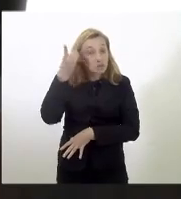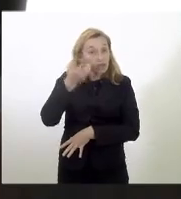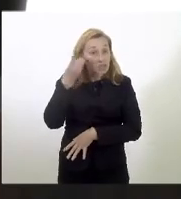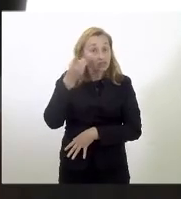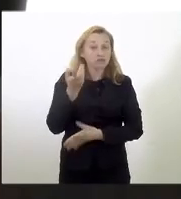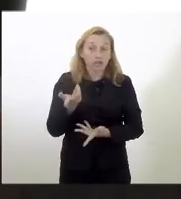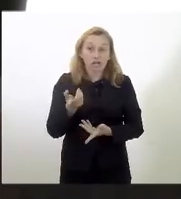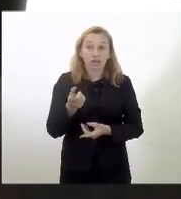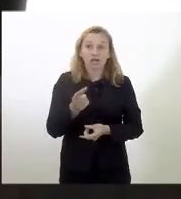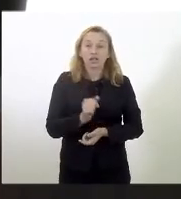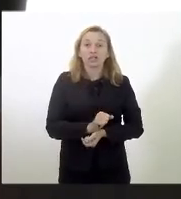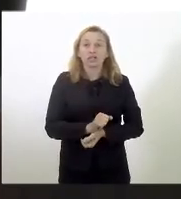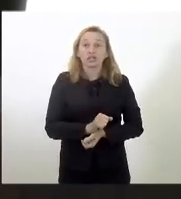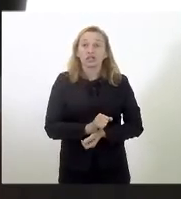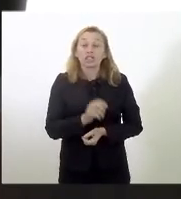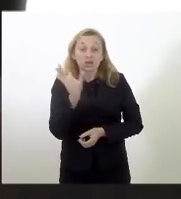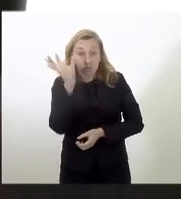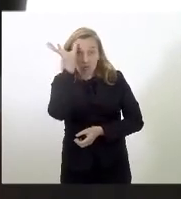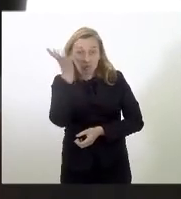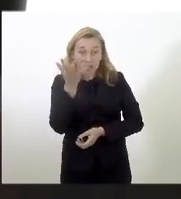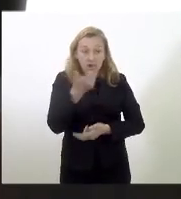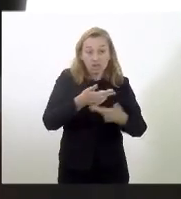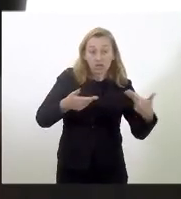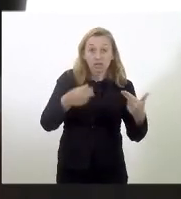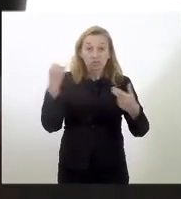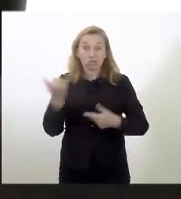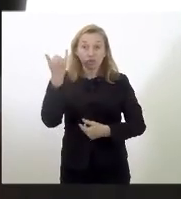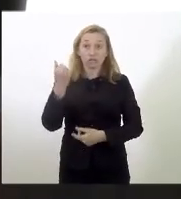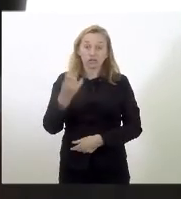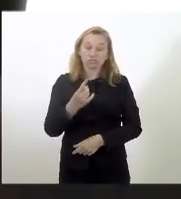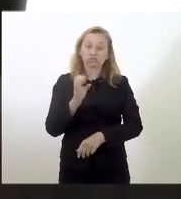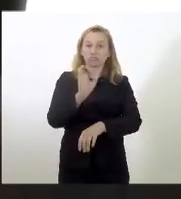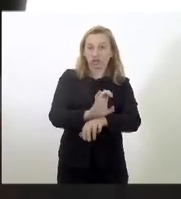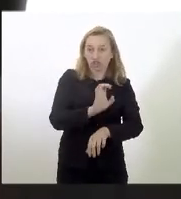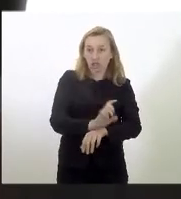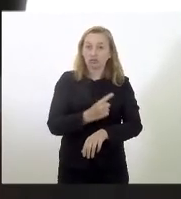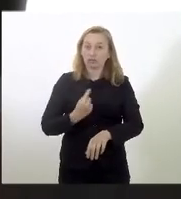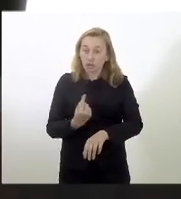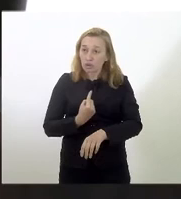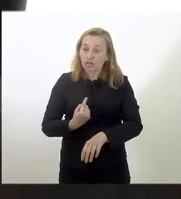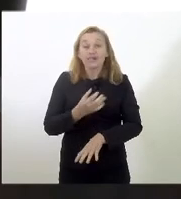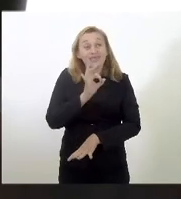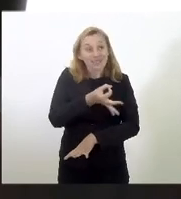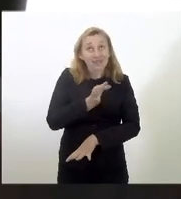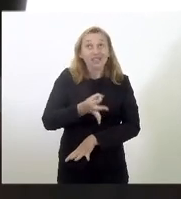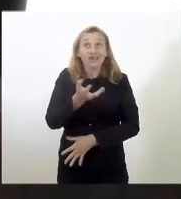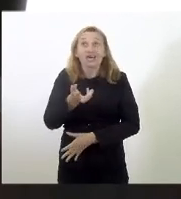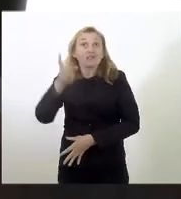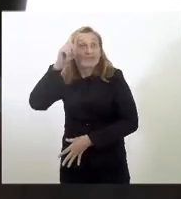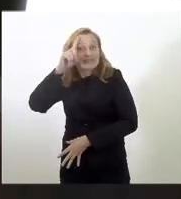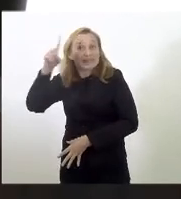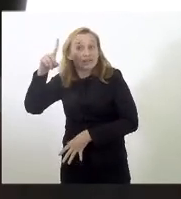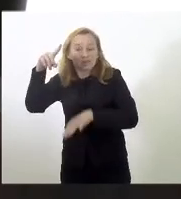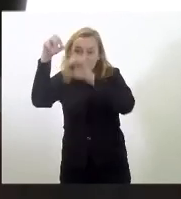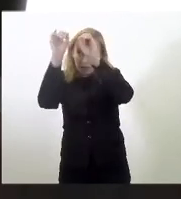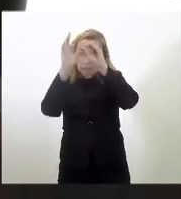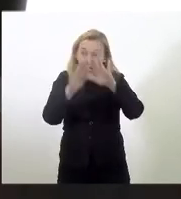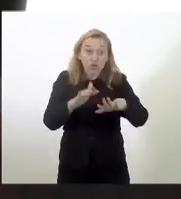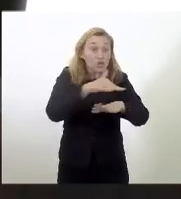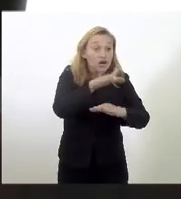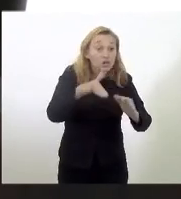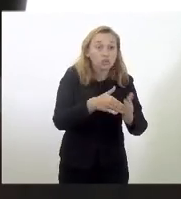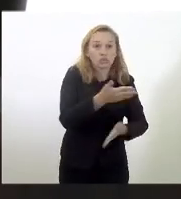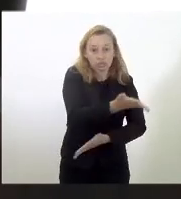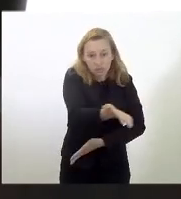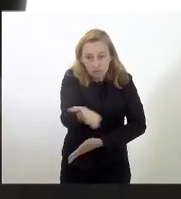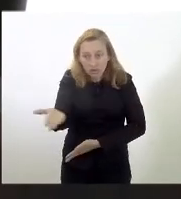questões importantes do nosso Estado. E tenho certeza de que quero que Deus ilumine a todos os senhores e